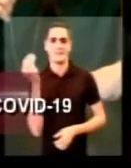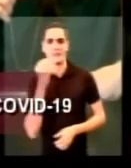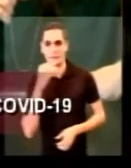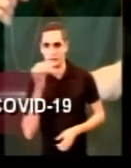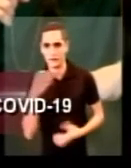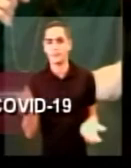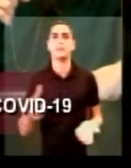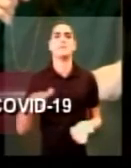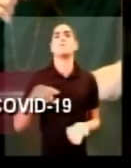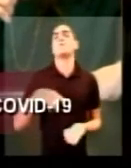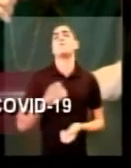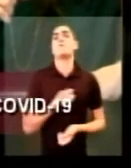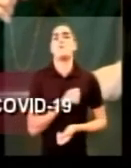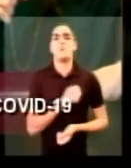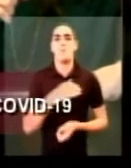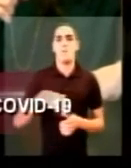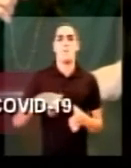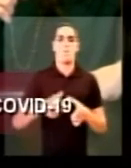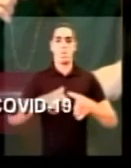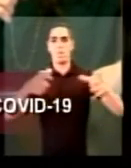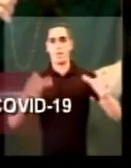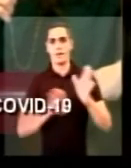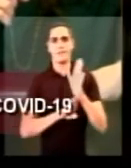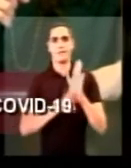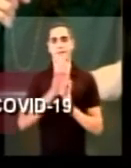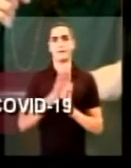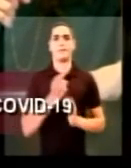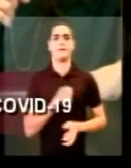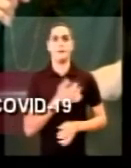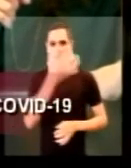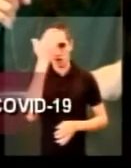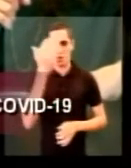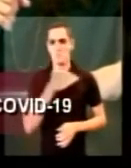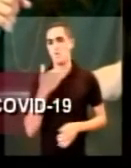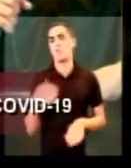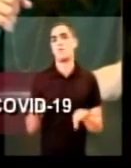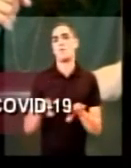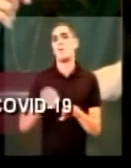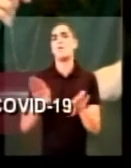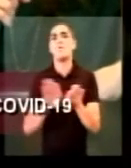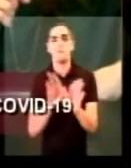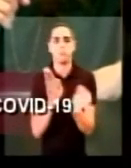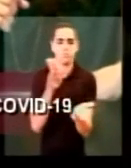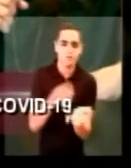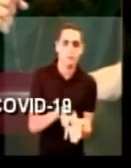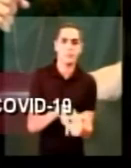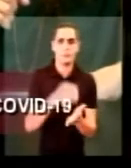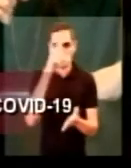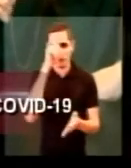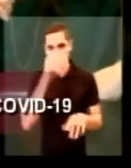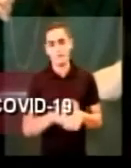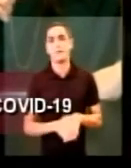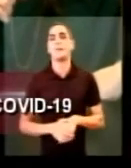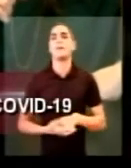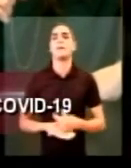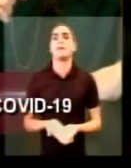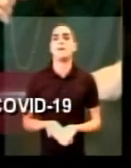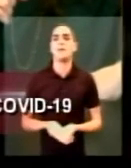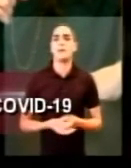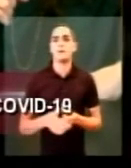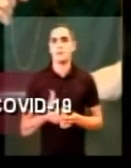óbitos, hospitalizações. Ele é o maior grupo, cerca de 60 mil pessoas em São José do Rio Preto.